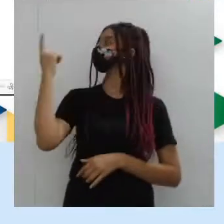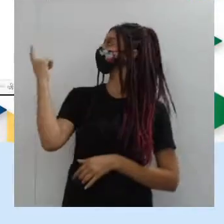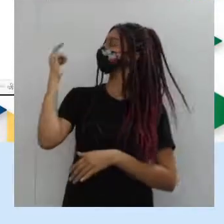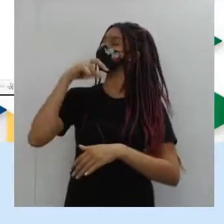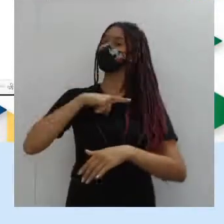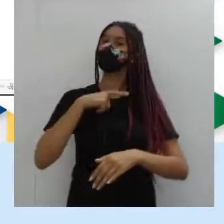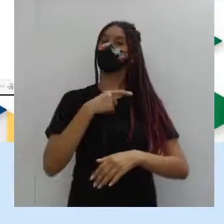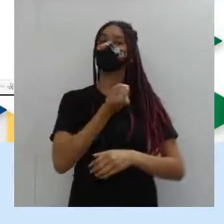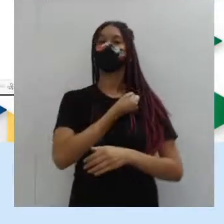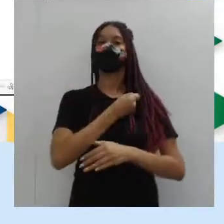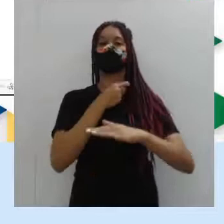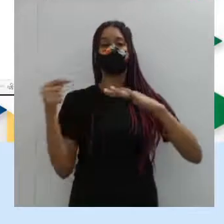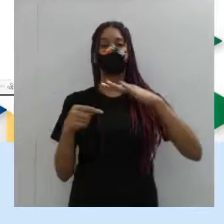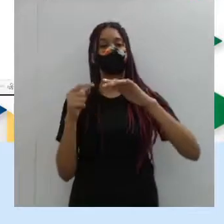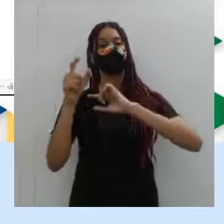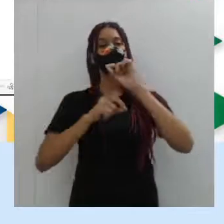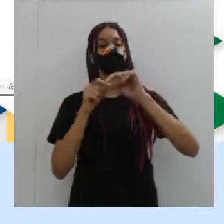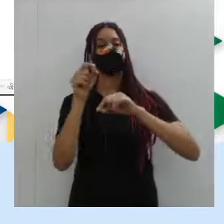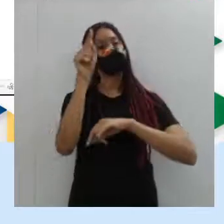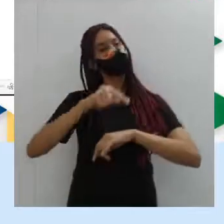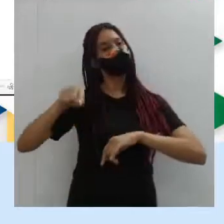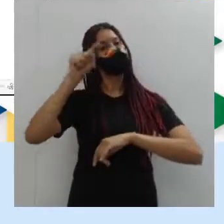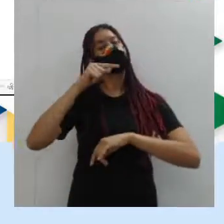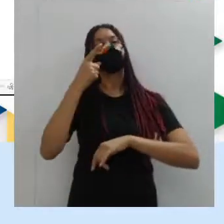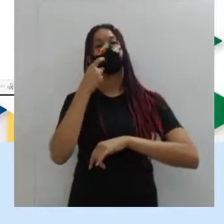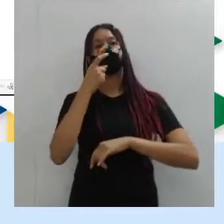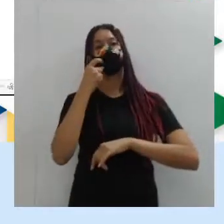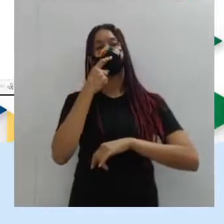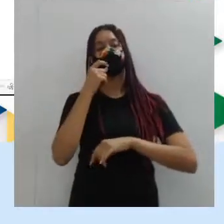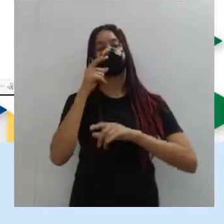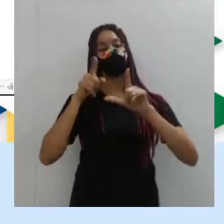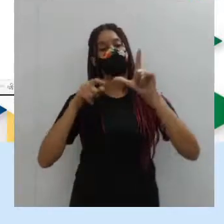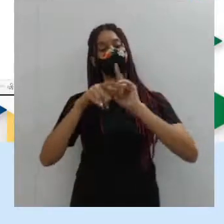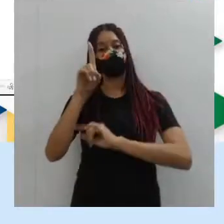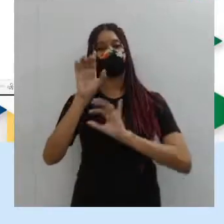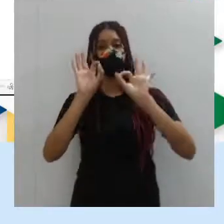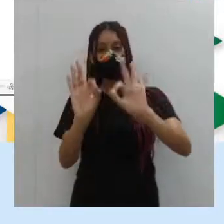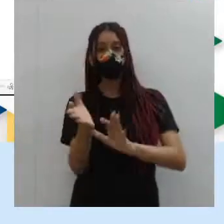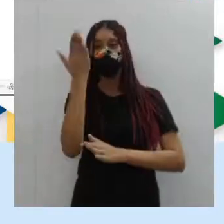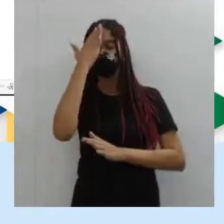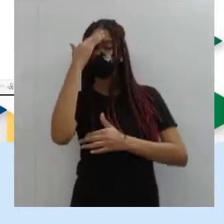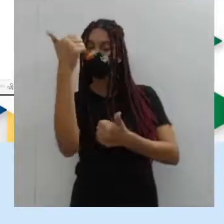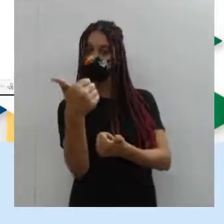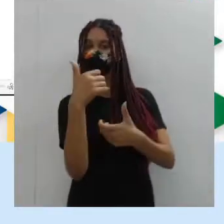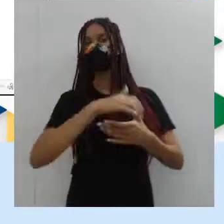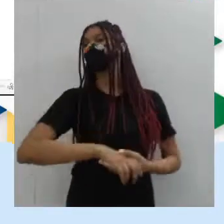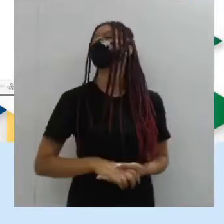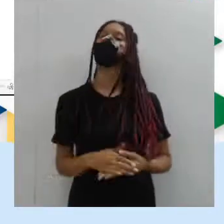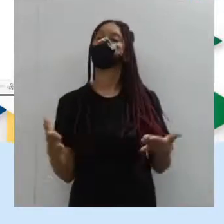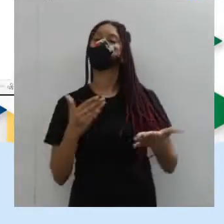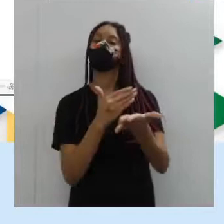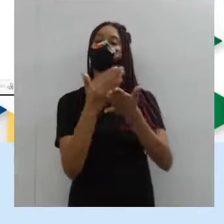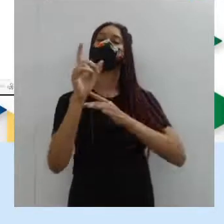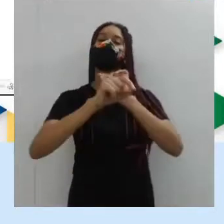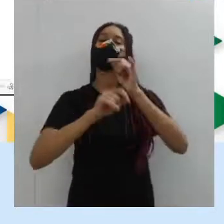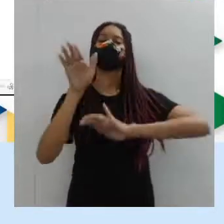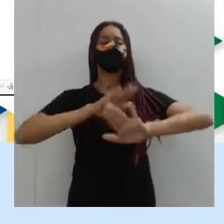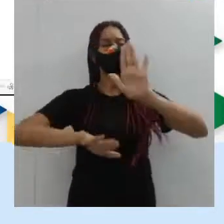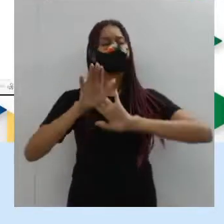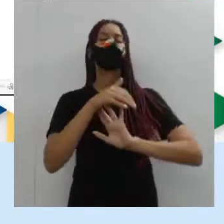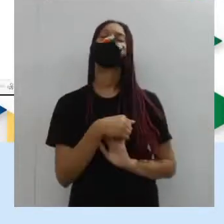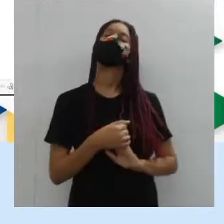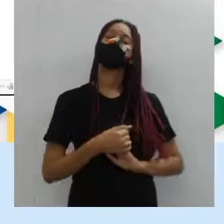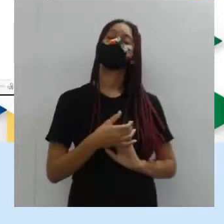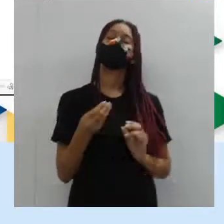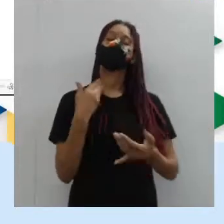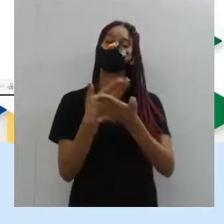denominador, círculo vermelhinho aí na letra D. Até aí, perfeito? Bom, a partir daí é cuidado e